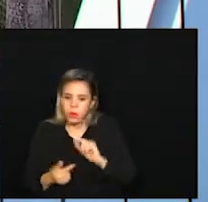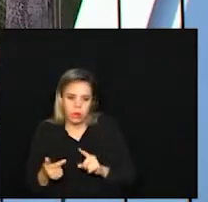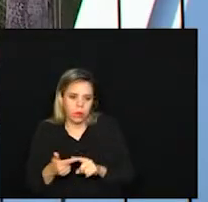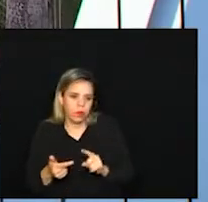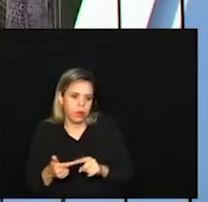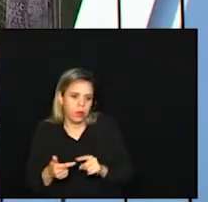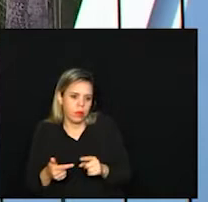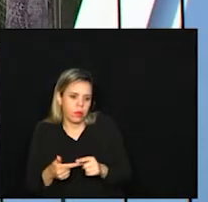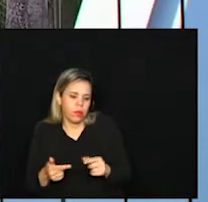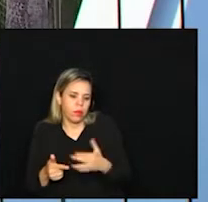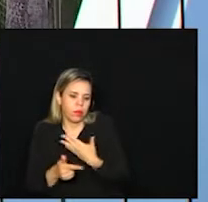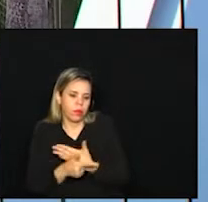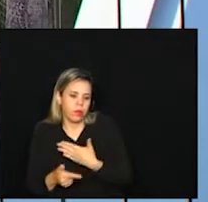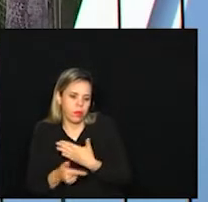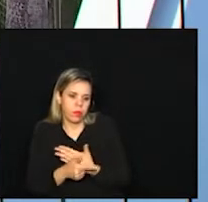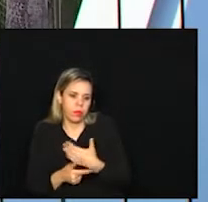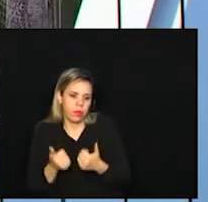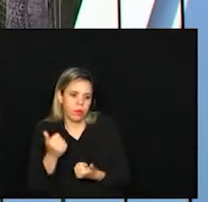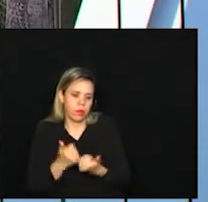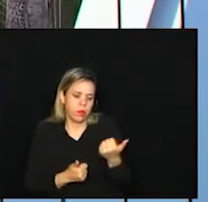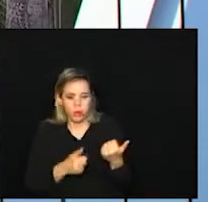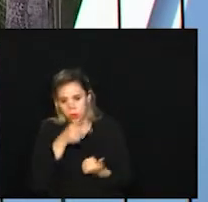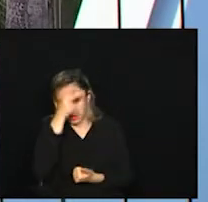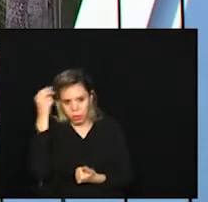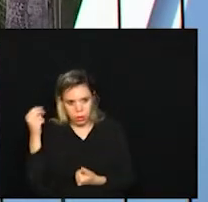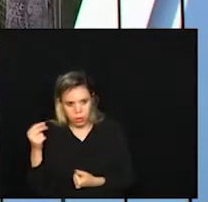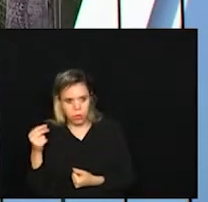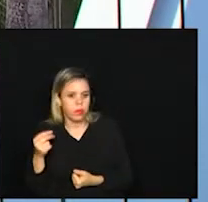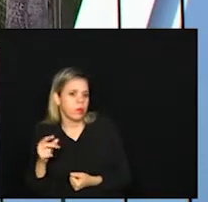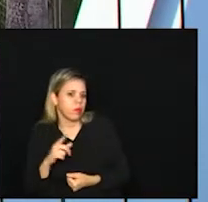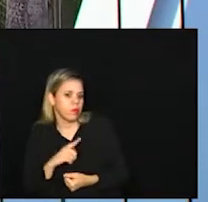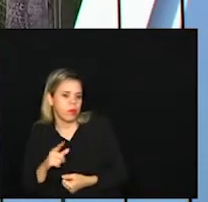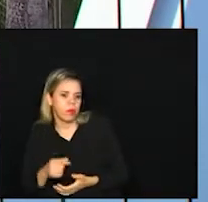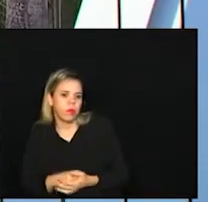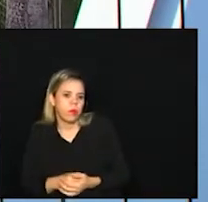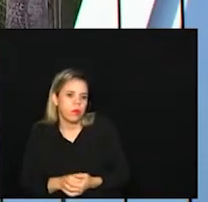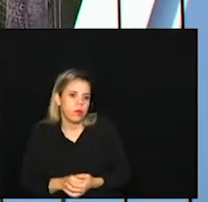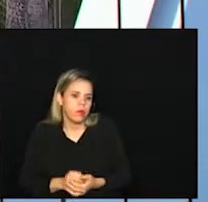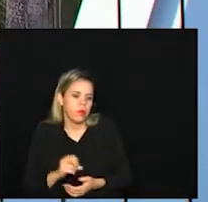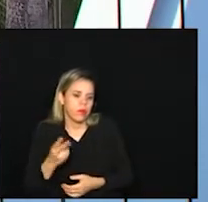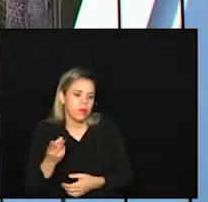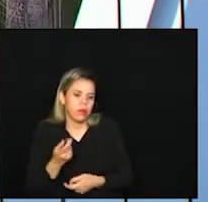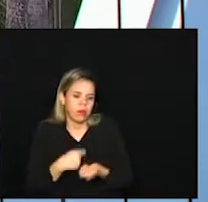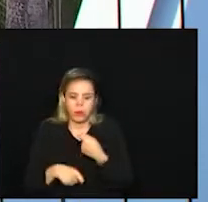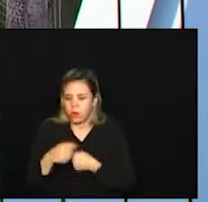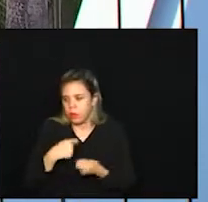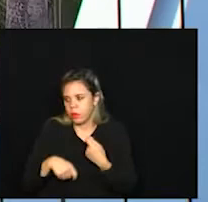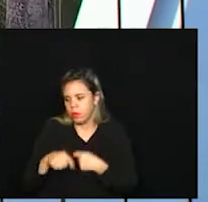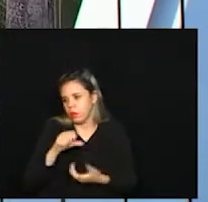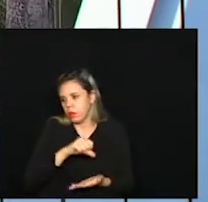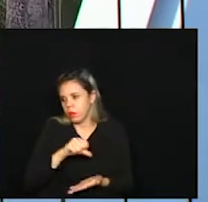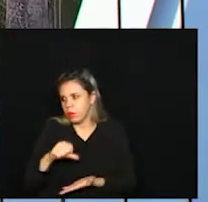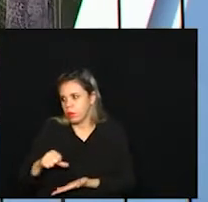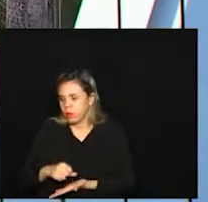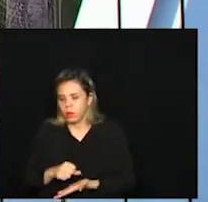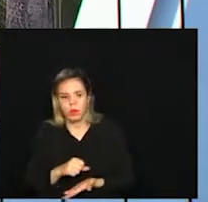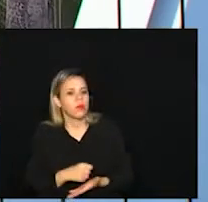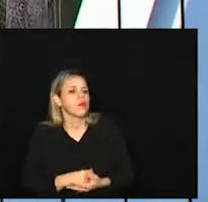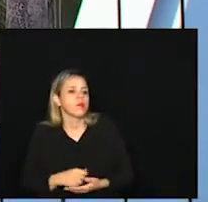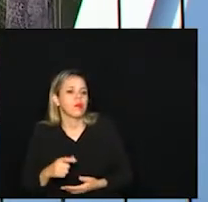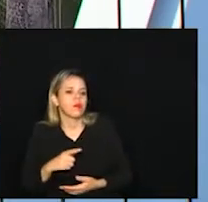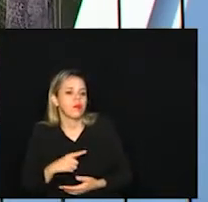segundo aspecto do papel das subprefeituras que papel à sub-prefeitura sou as administrações regionais